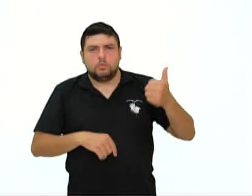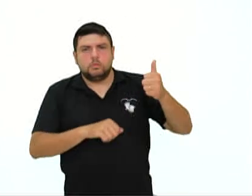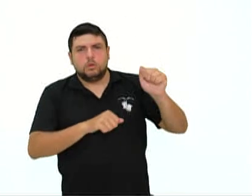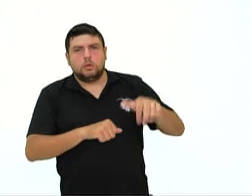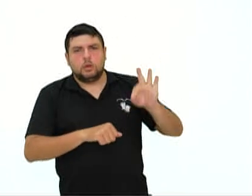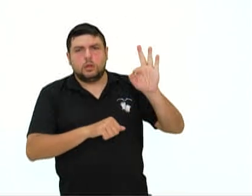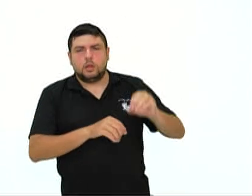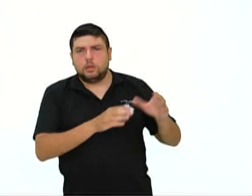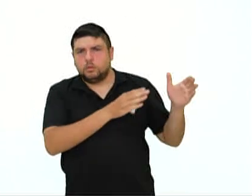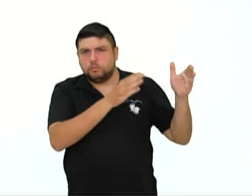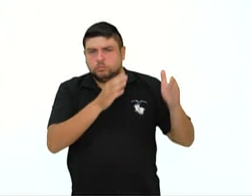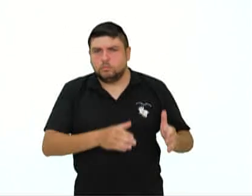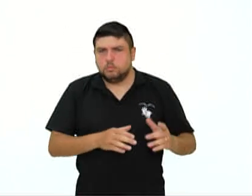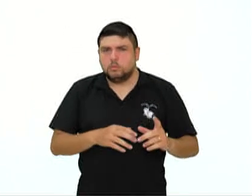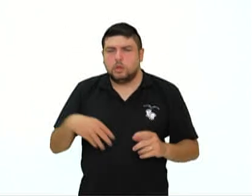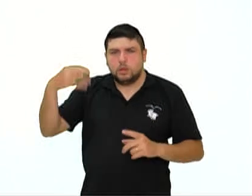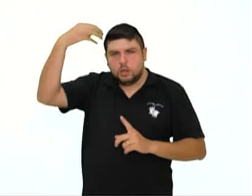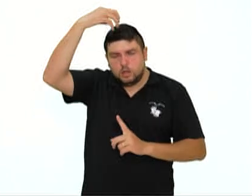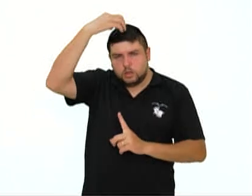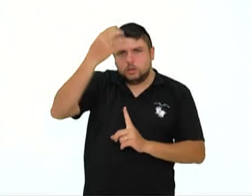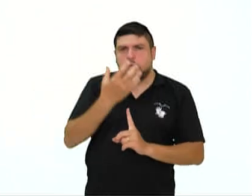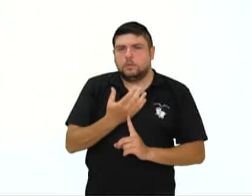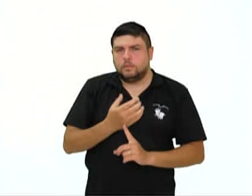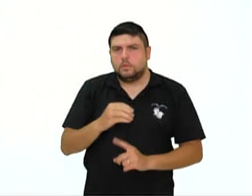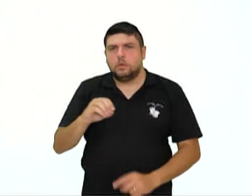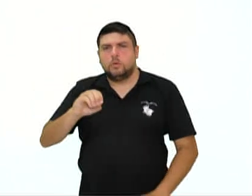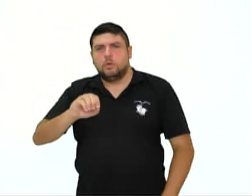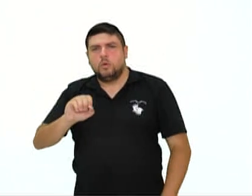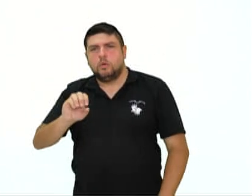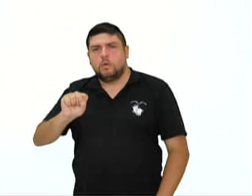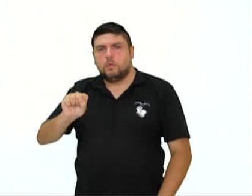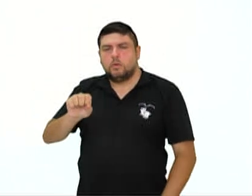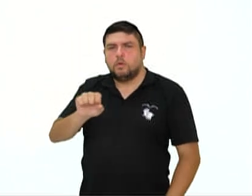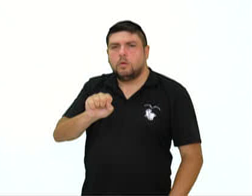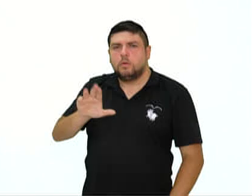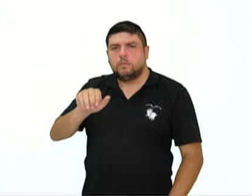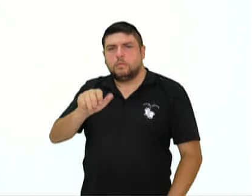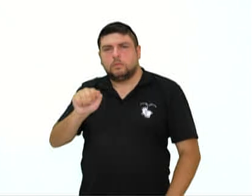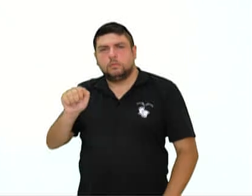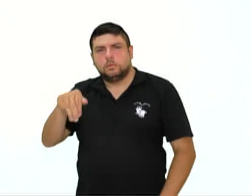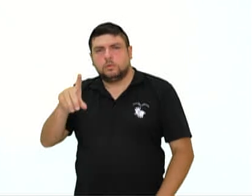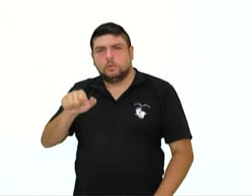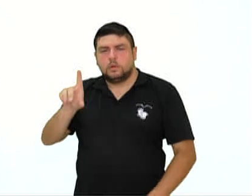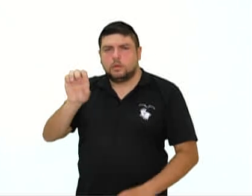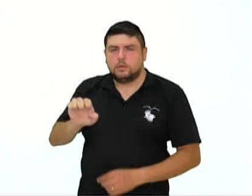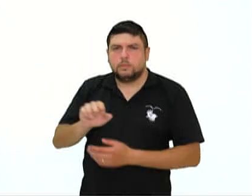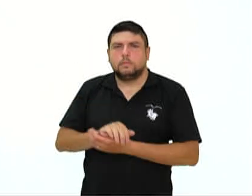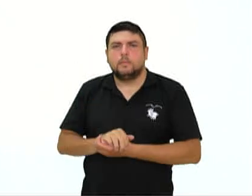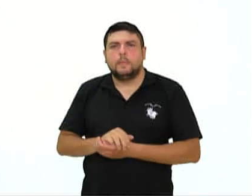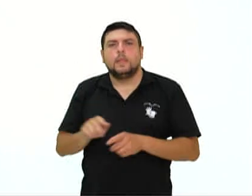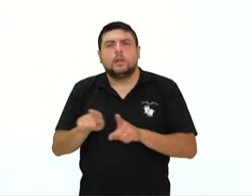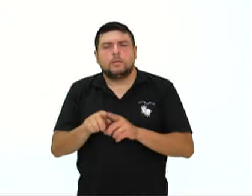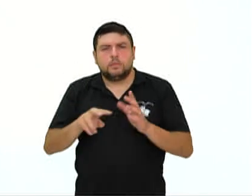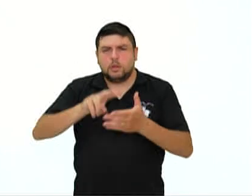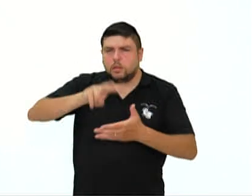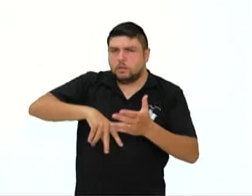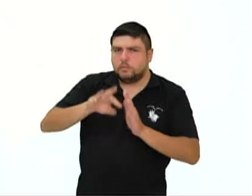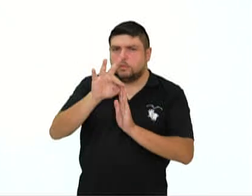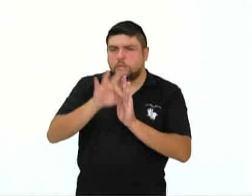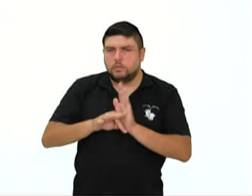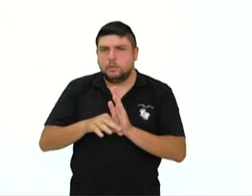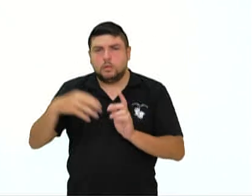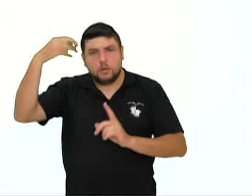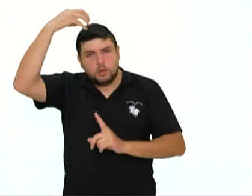peça teatral O Rei da Vela, do Oswald de Andrade, e nós interpretamos e analisamos o texto O Rei da Vela, assim